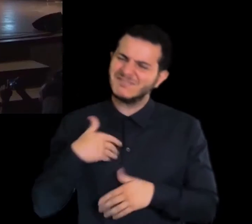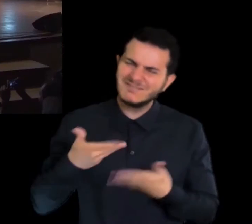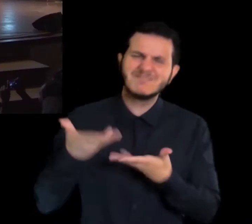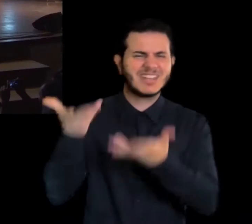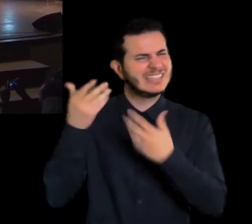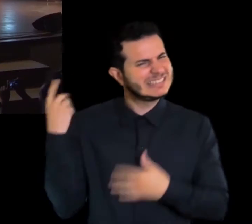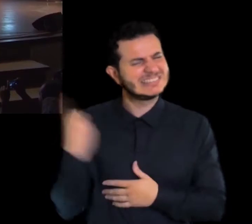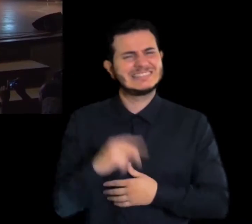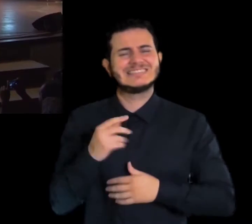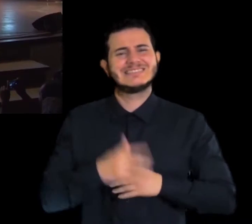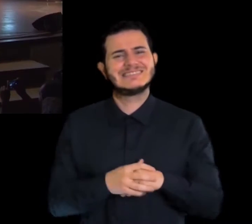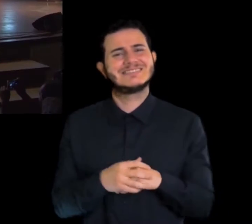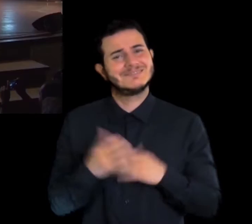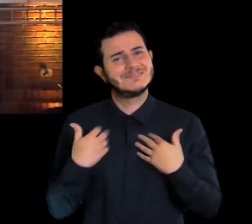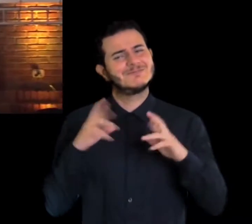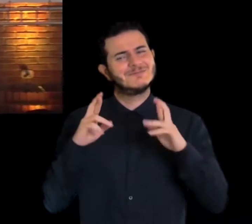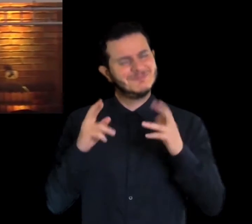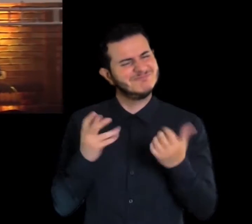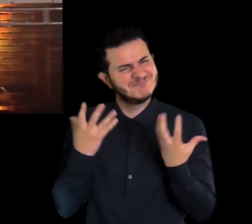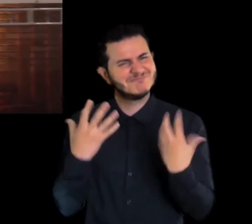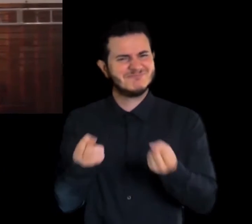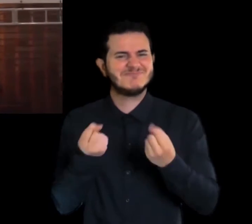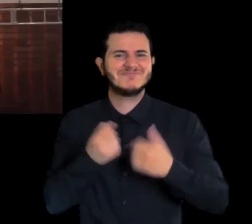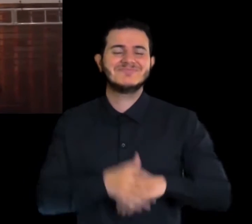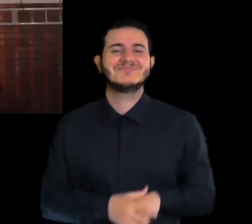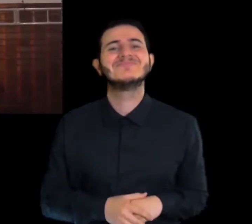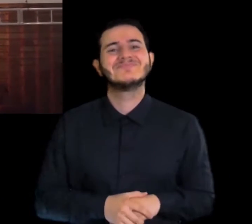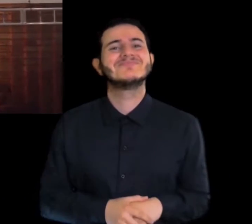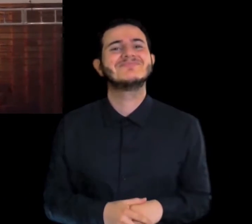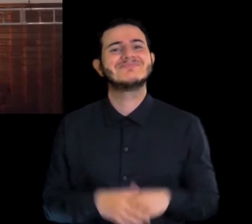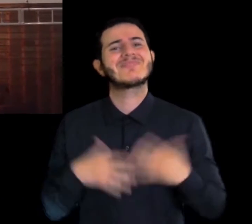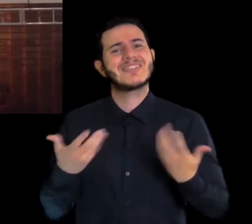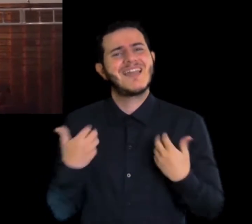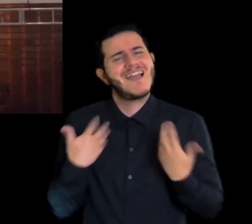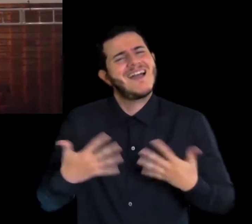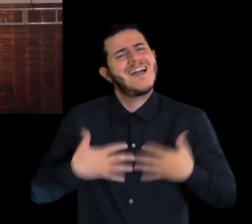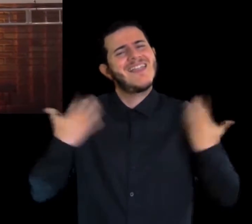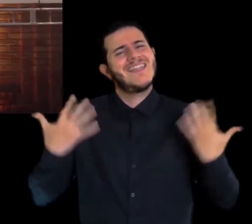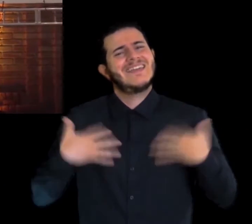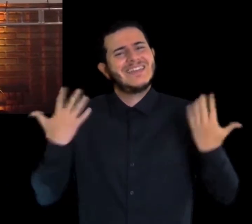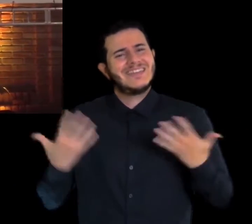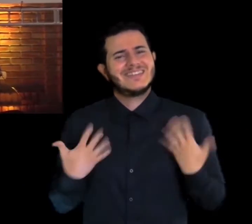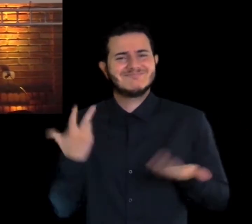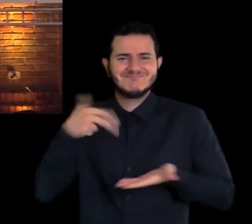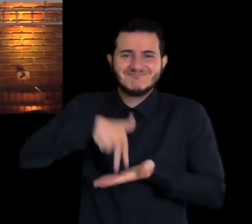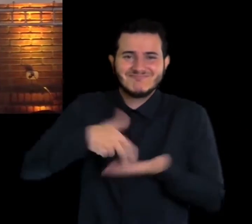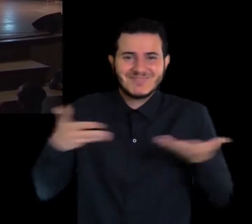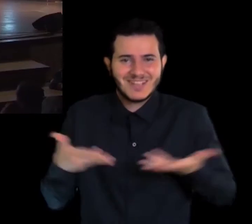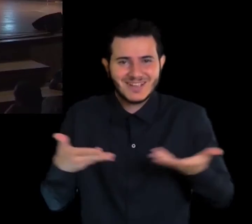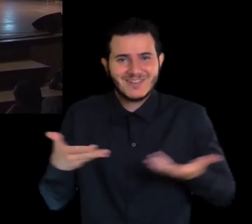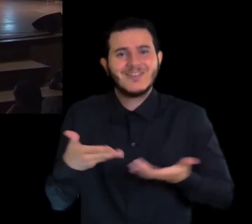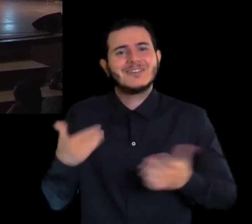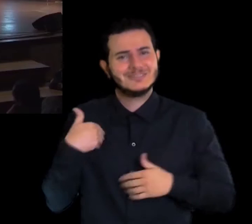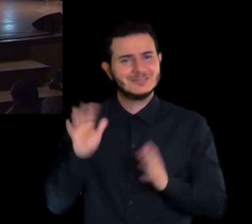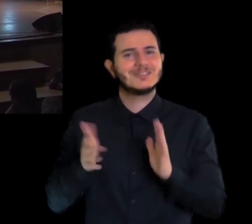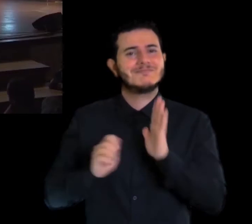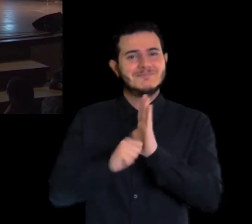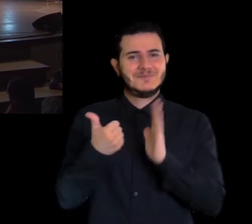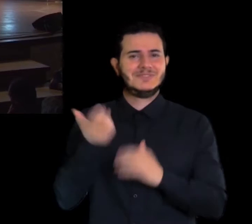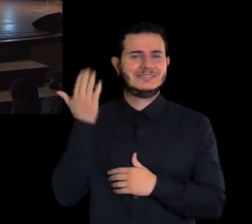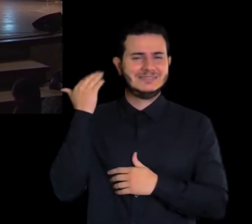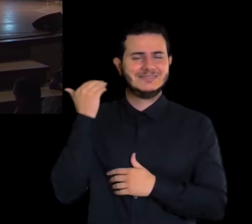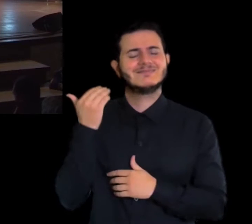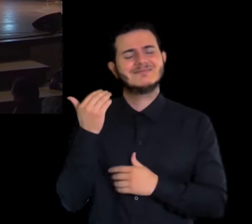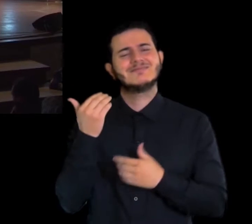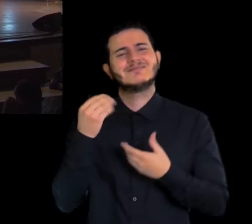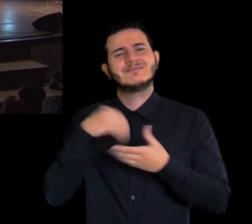lá, tô orando. Então vamos para cima. Gente, para mim é uma alegria muito grande estar aqui. Eu também subi no caixote, na primeira vez que